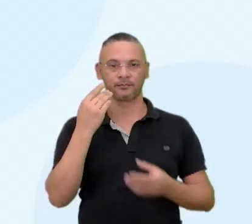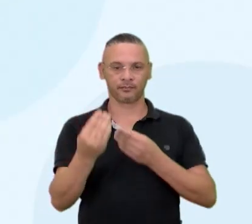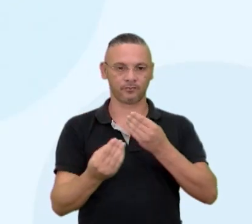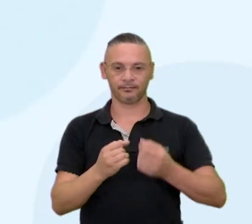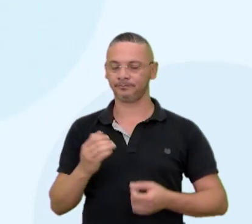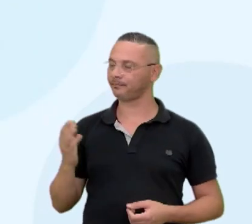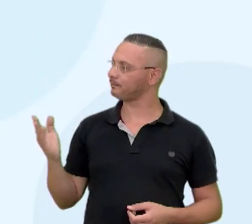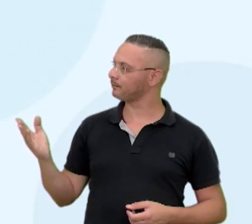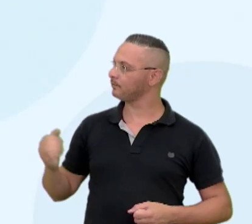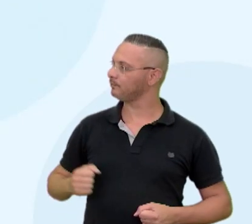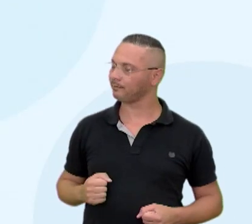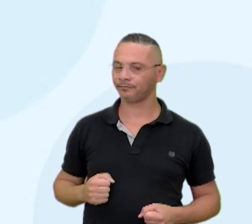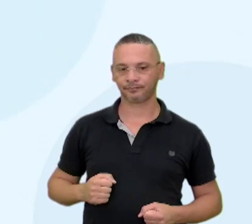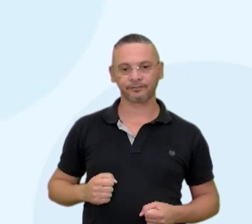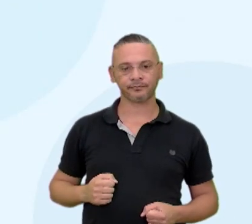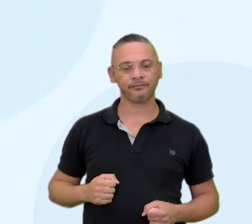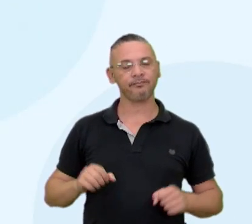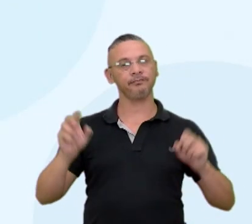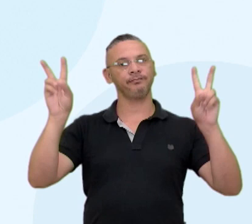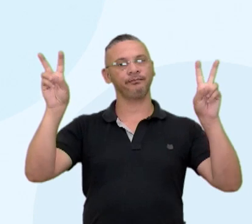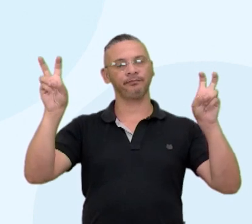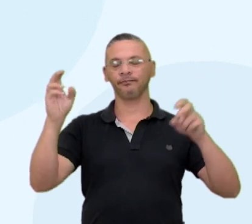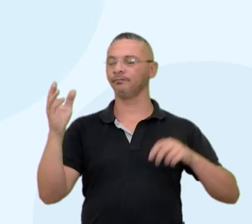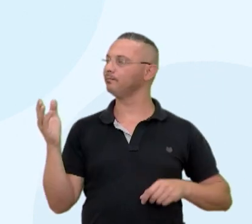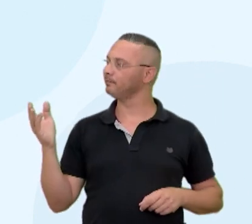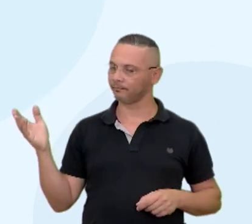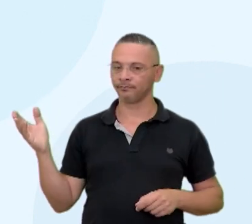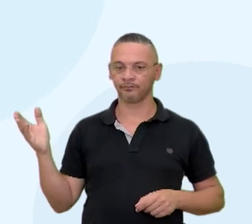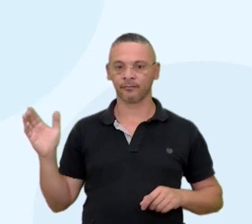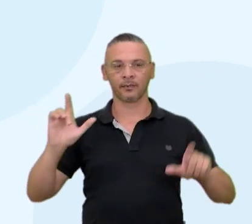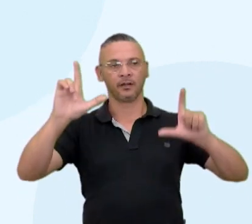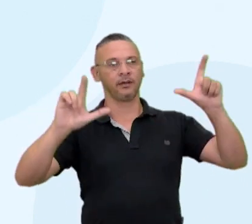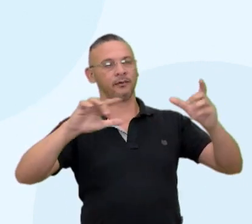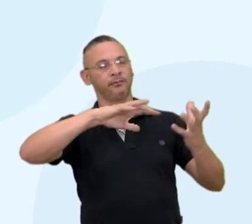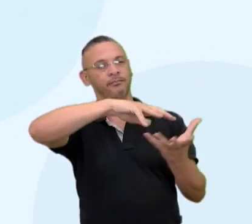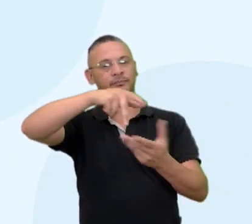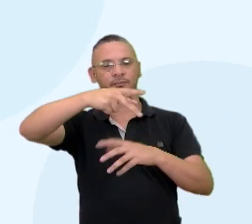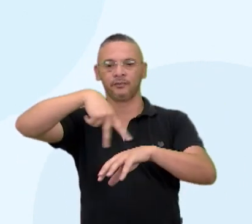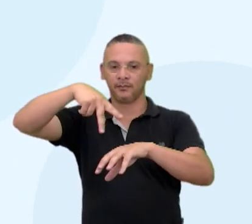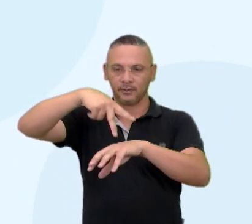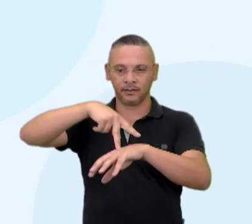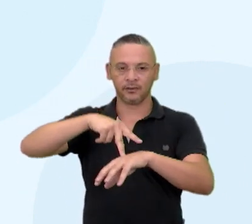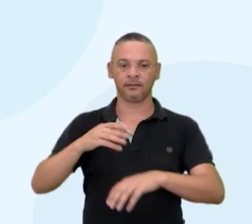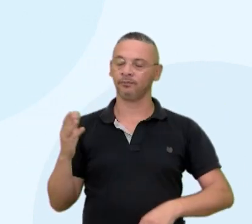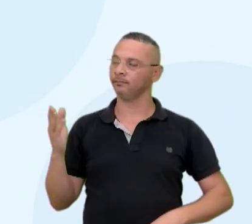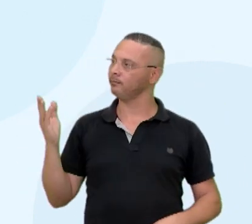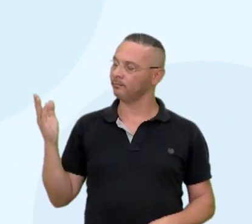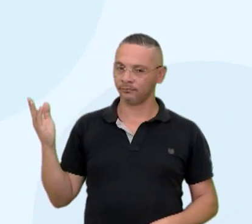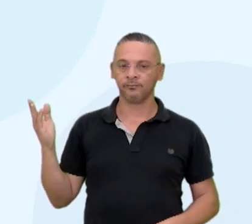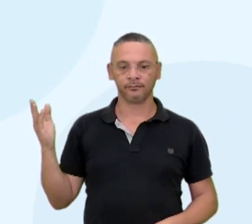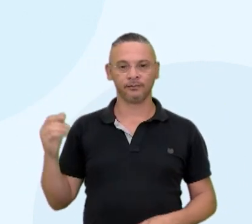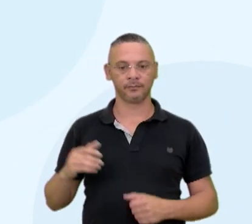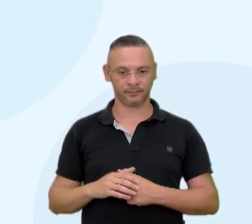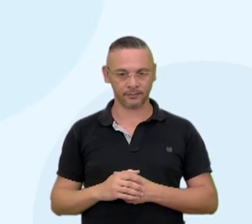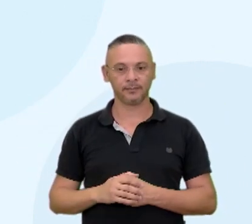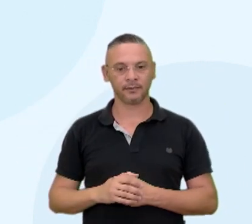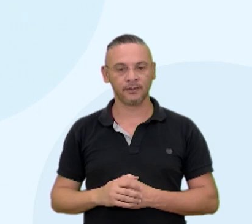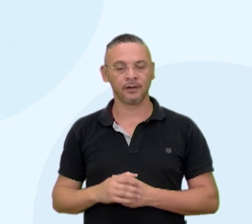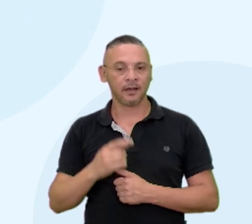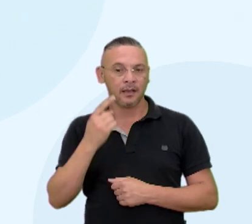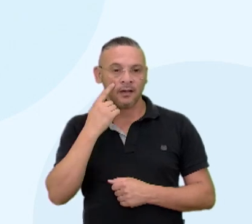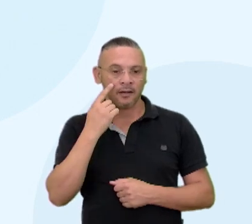ficar organizado, temos aí a Observatório da Imprensa Internacional. Como sempre, não acertei isso ainda, tá aqui, ó. Vou arrumar aqui, bonitinho dele. Pode deixar